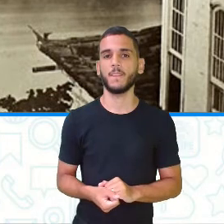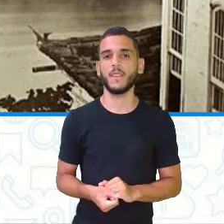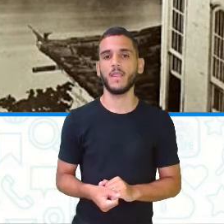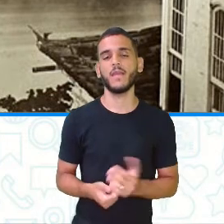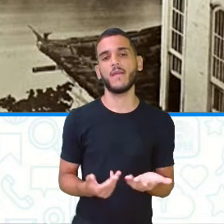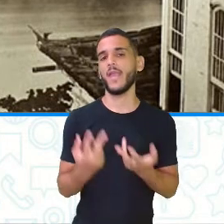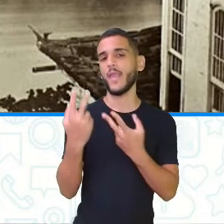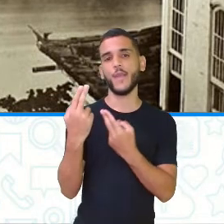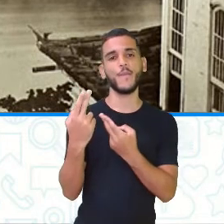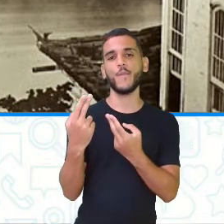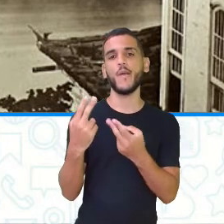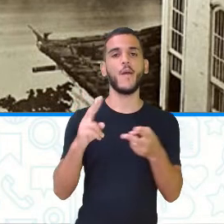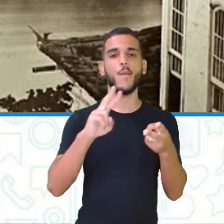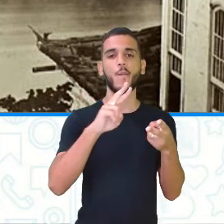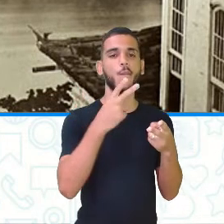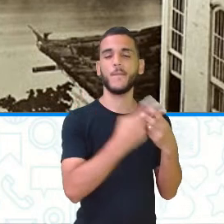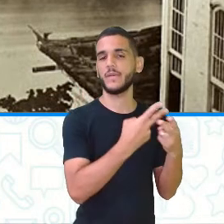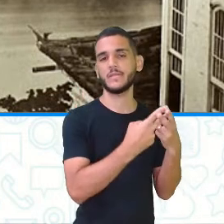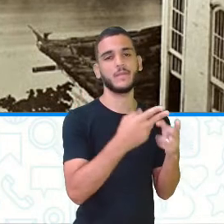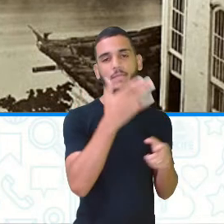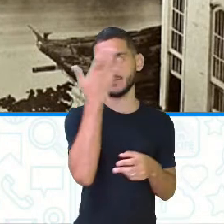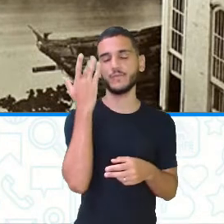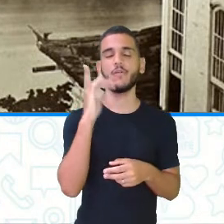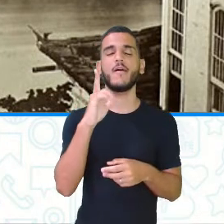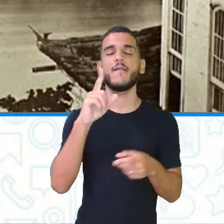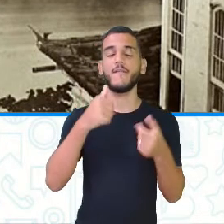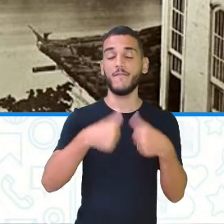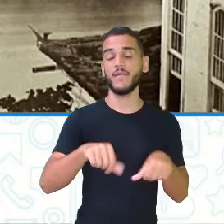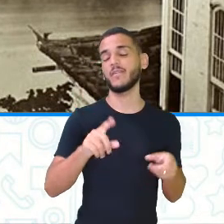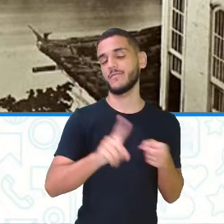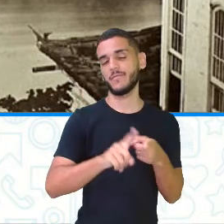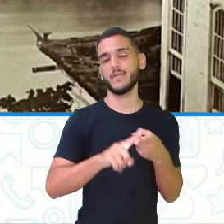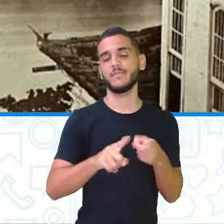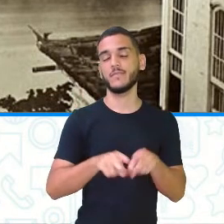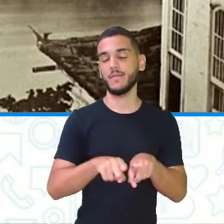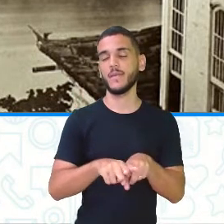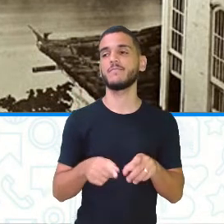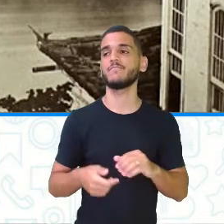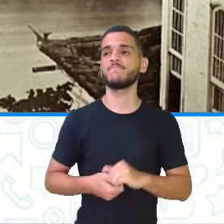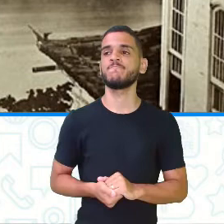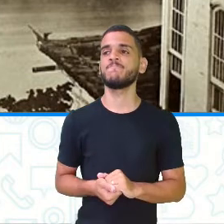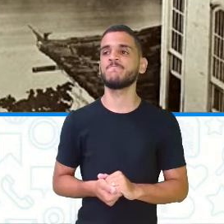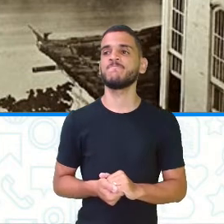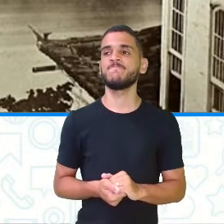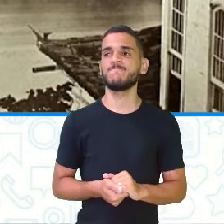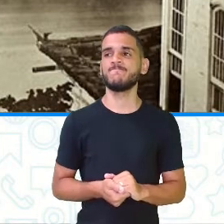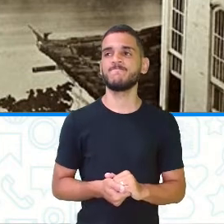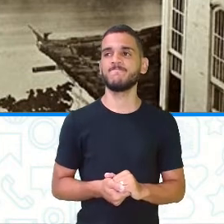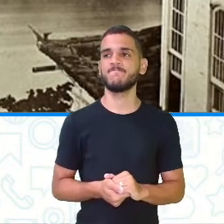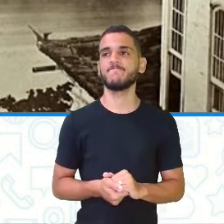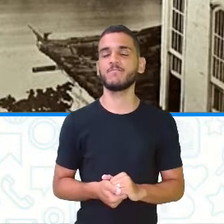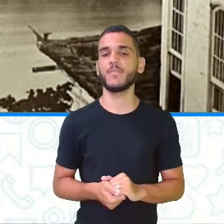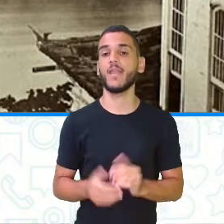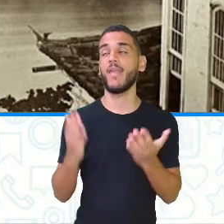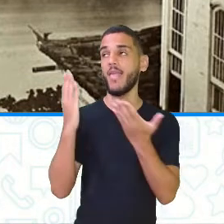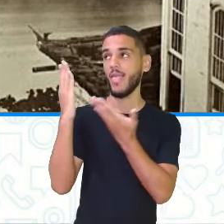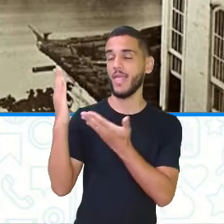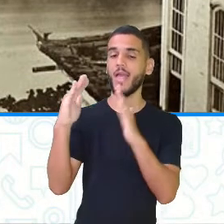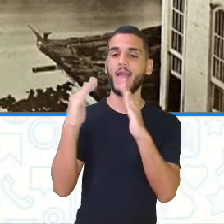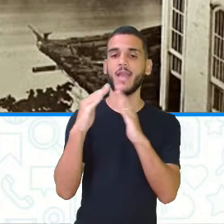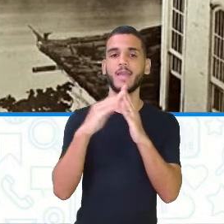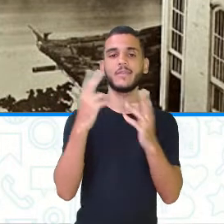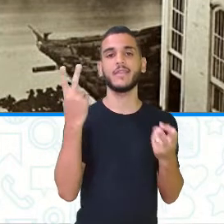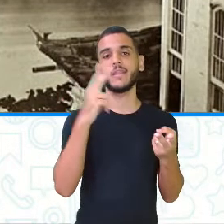lá detidas para cumprir alguma pena que tem com a justiça. Essa daqui foi a nossa casa de detenção que foi